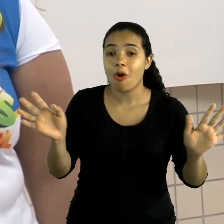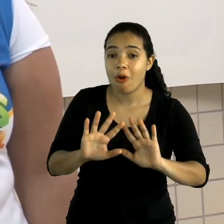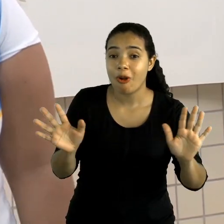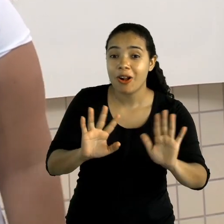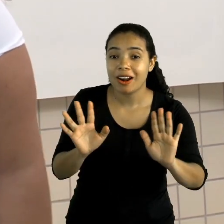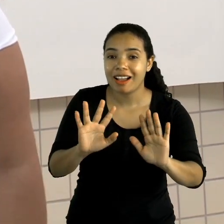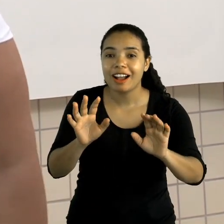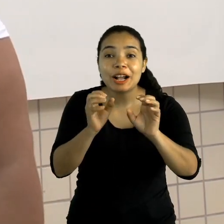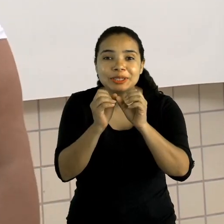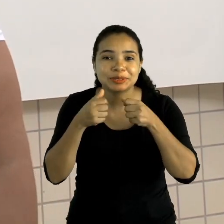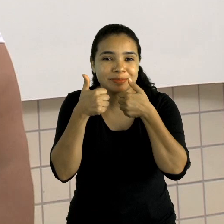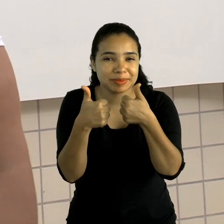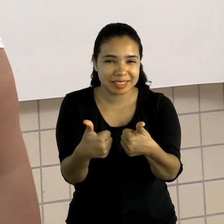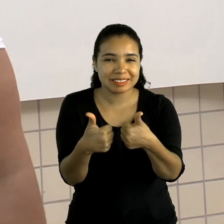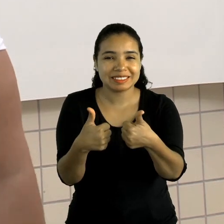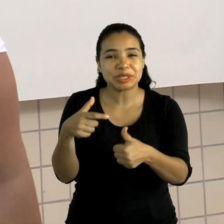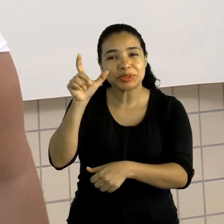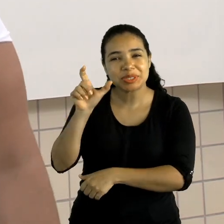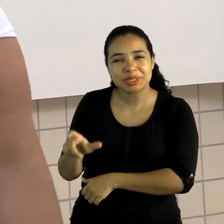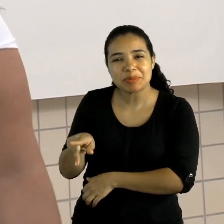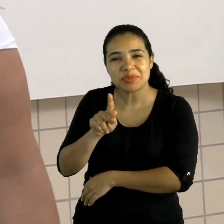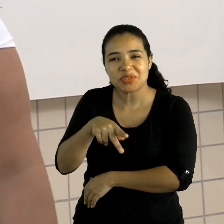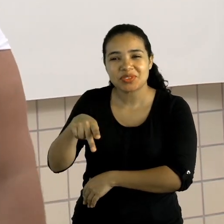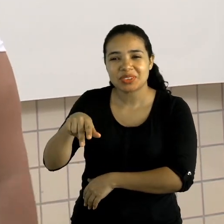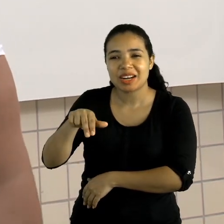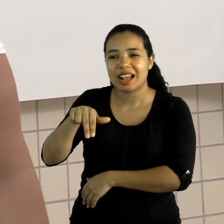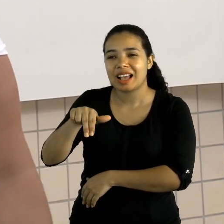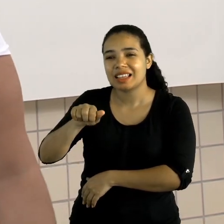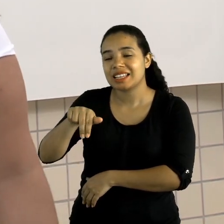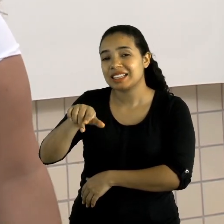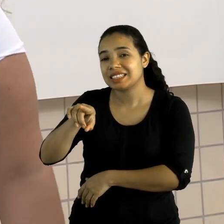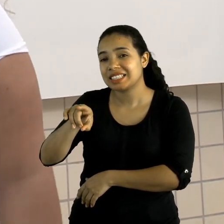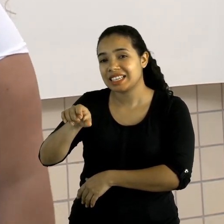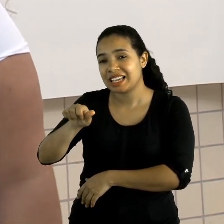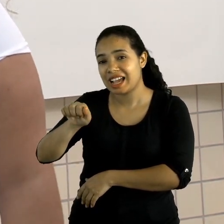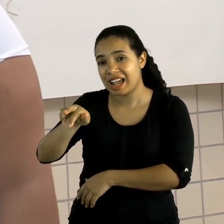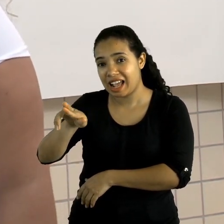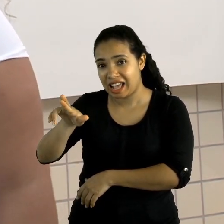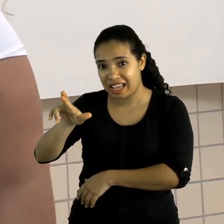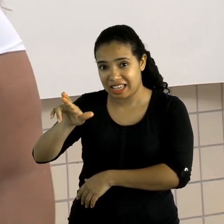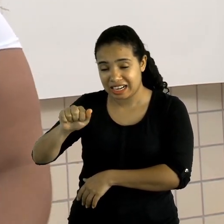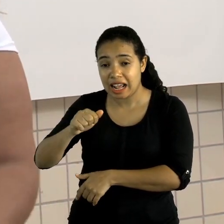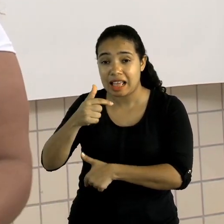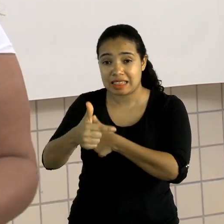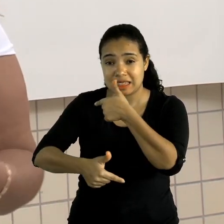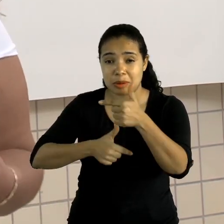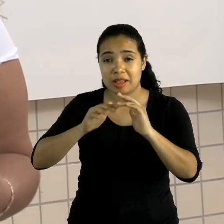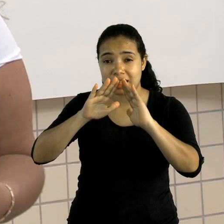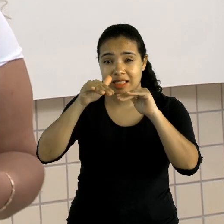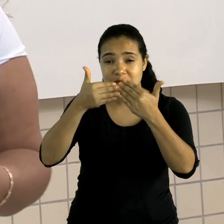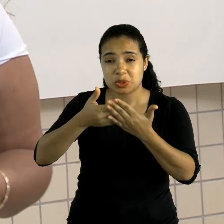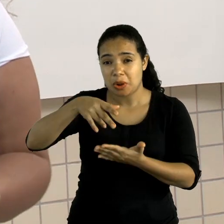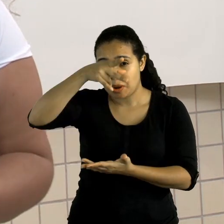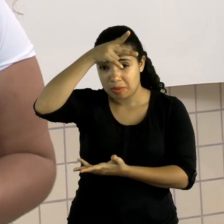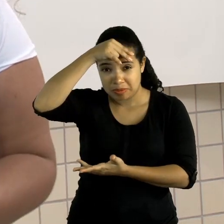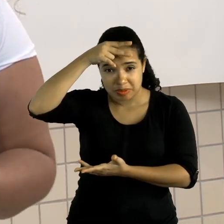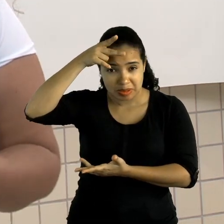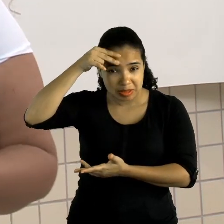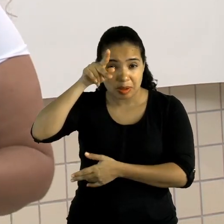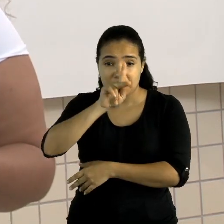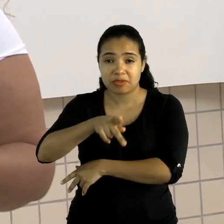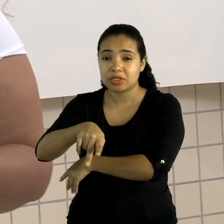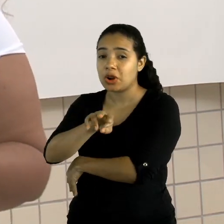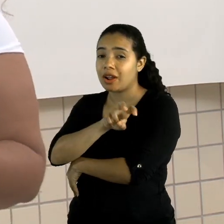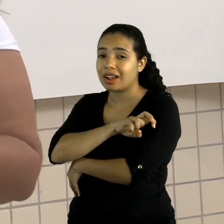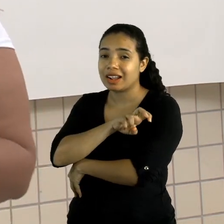Olá, tudo bem? Eu sou a professora Nandeara, trabalho na Rede Municipal de Palmas e estou como professora do 5º ano da